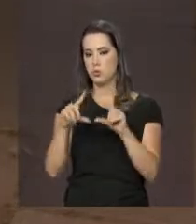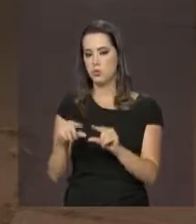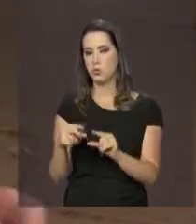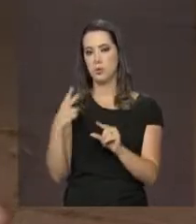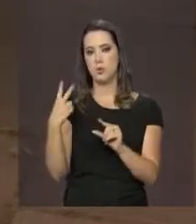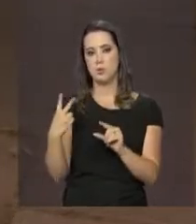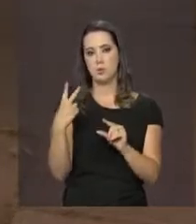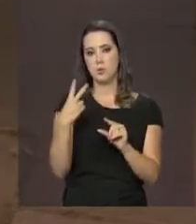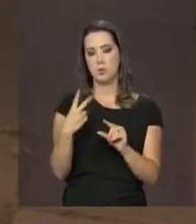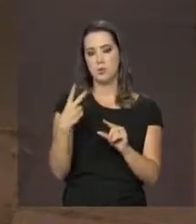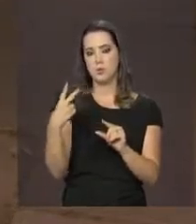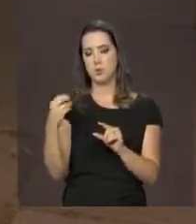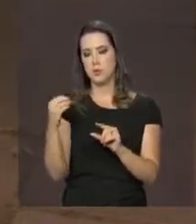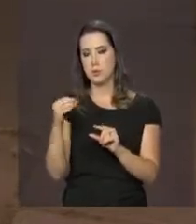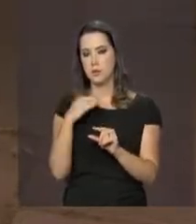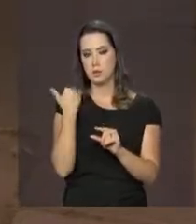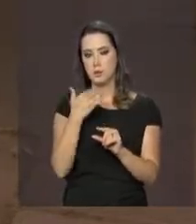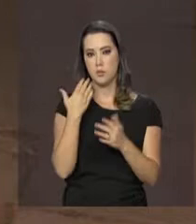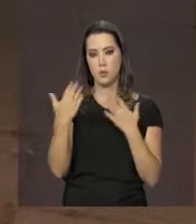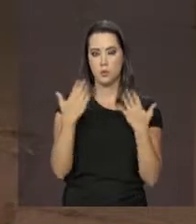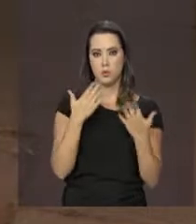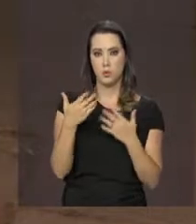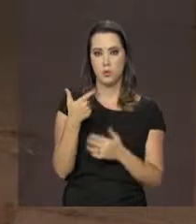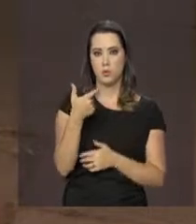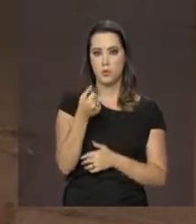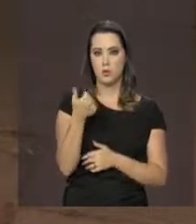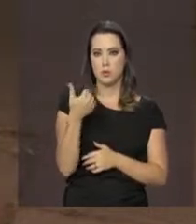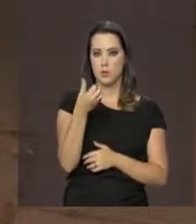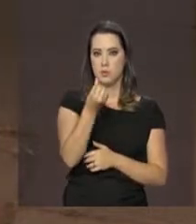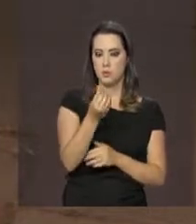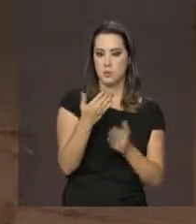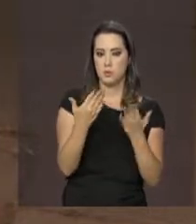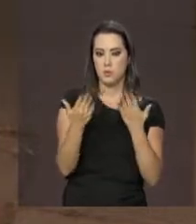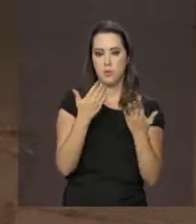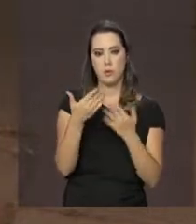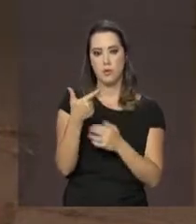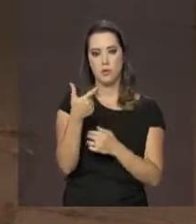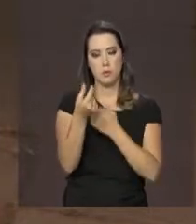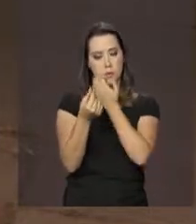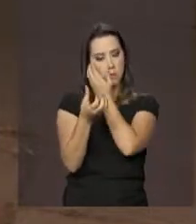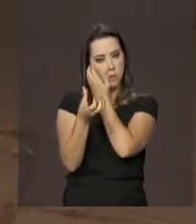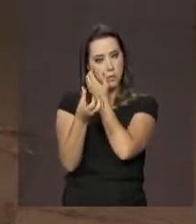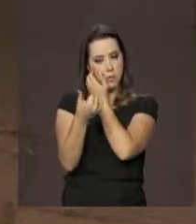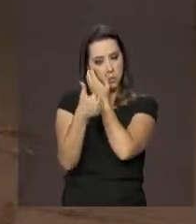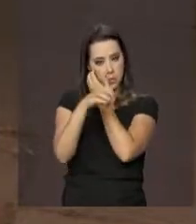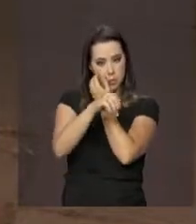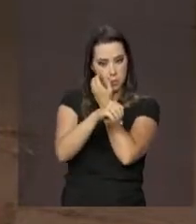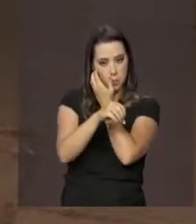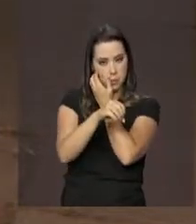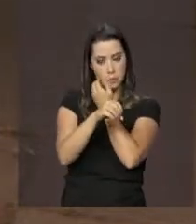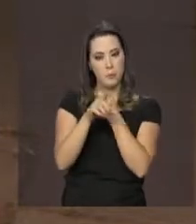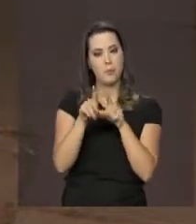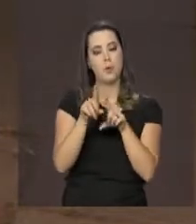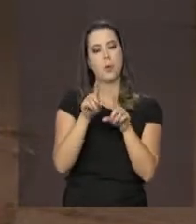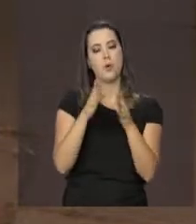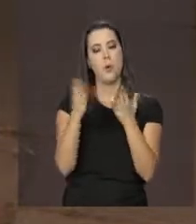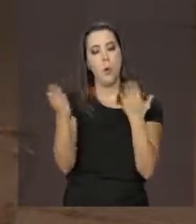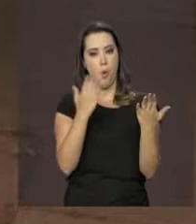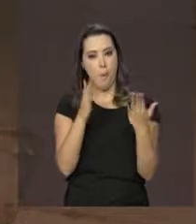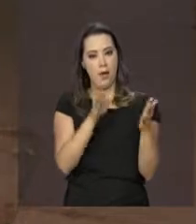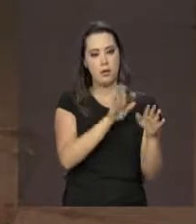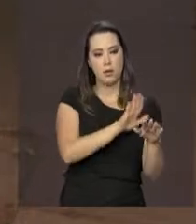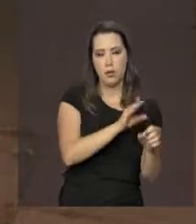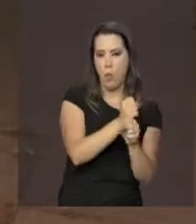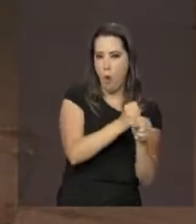quando comparados aí os anos de 2016 e de 2010 para o ministério da saúde roberto essa queda pode ter